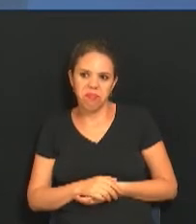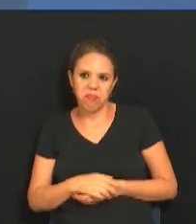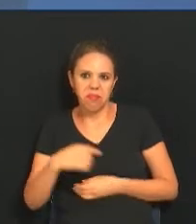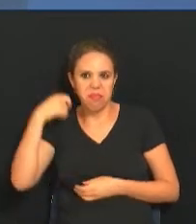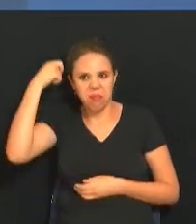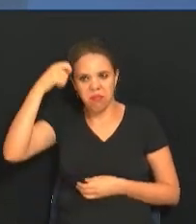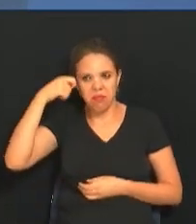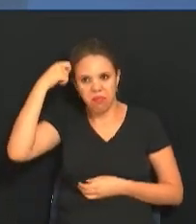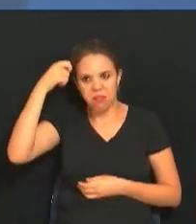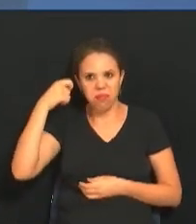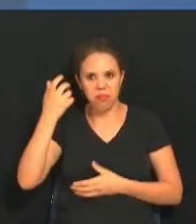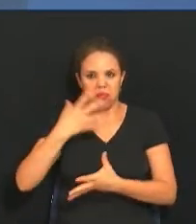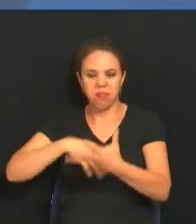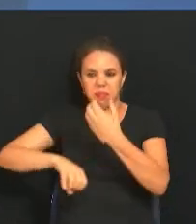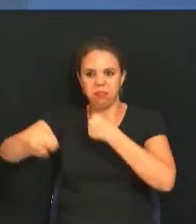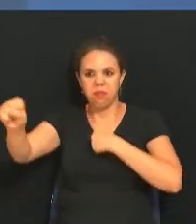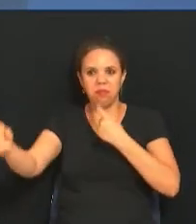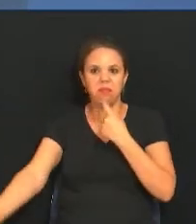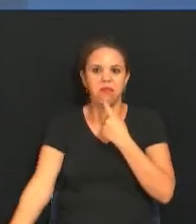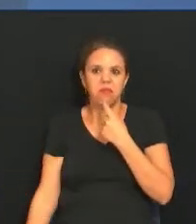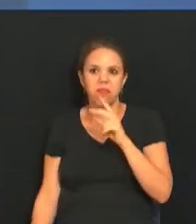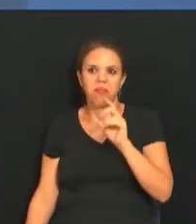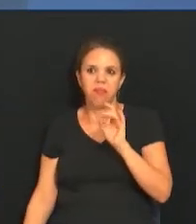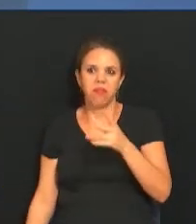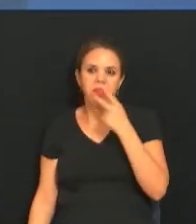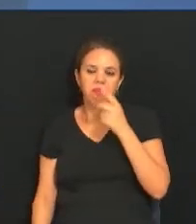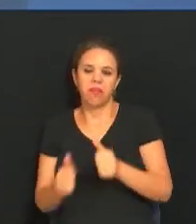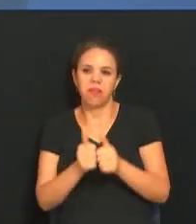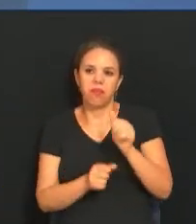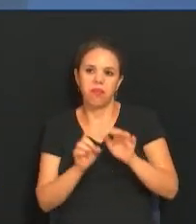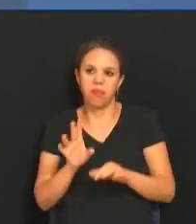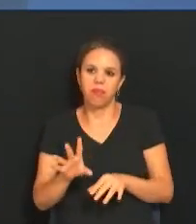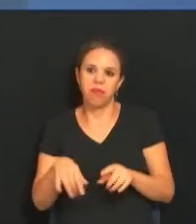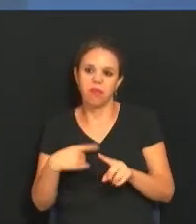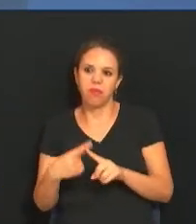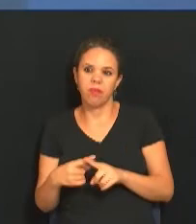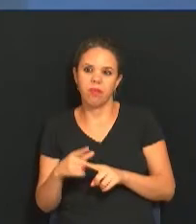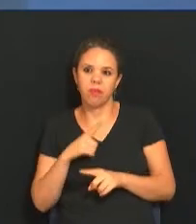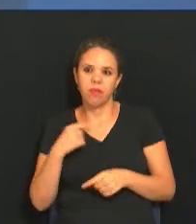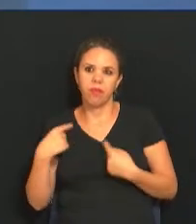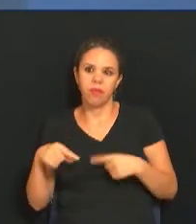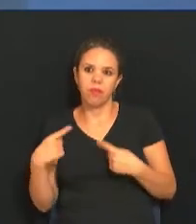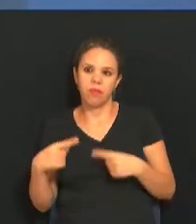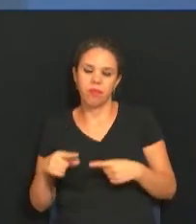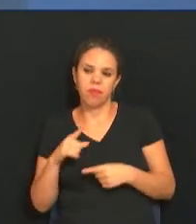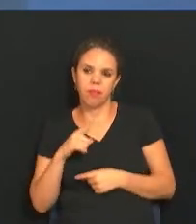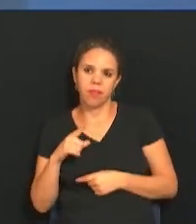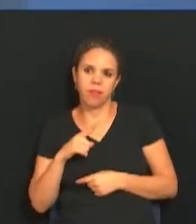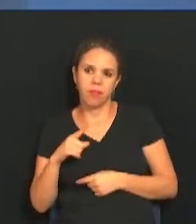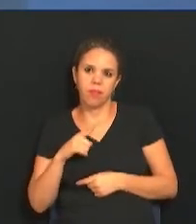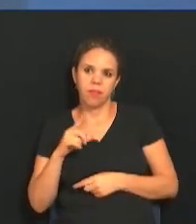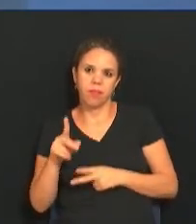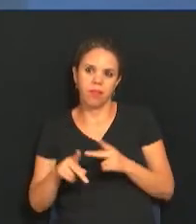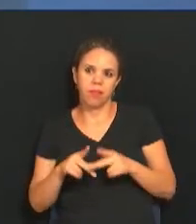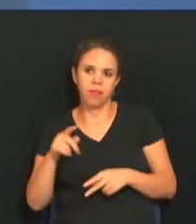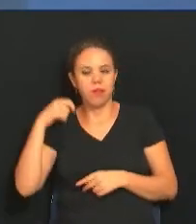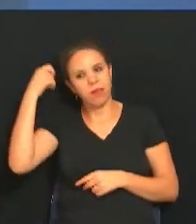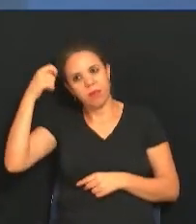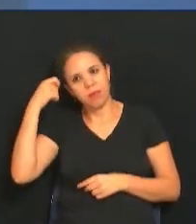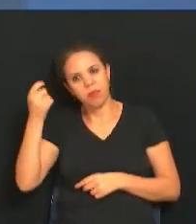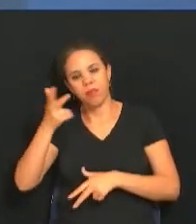artistas ou de heróis na cidade de Campinas, só se fala de jogador de futebol. Mas fora isso, tem músicos, fora isso, tem o pessoal de artes